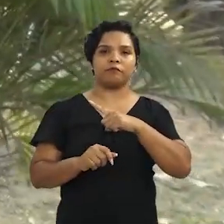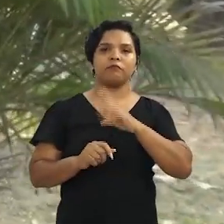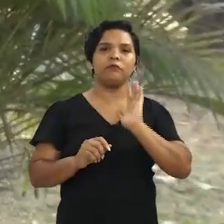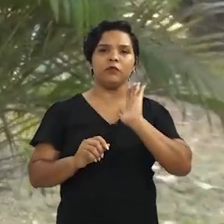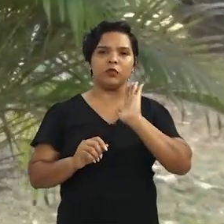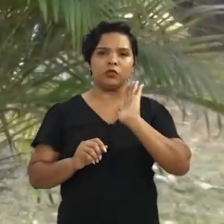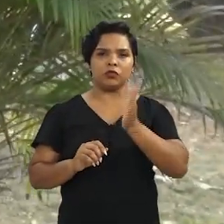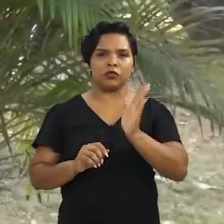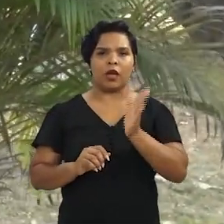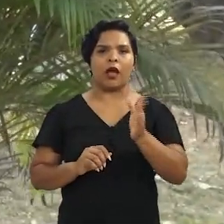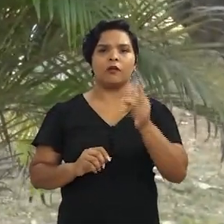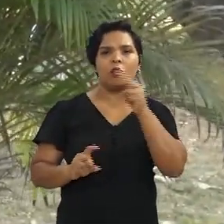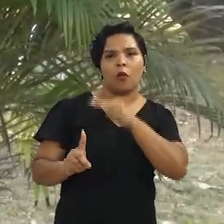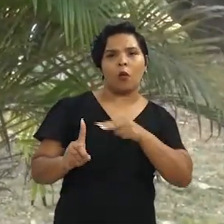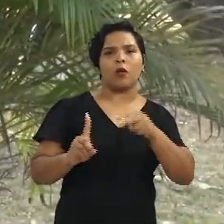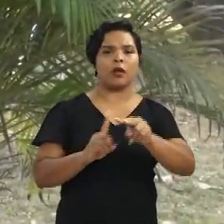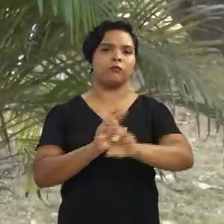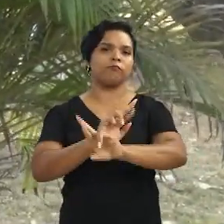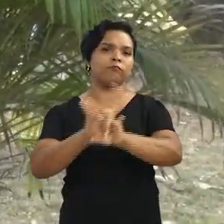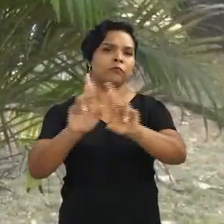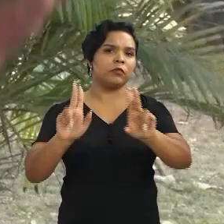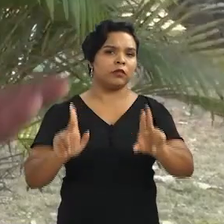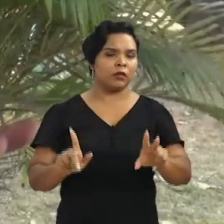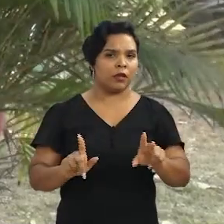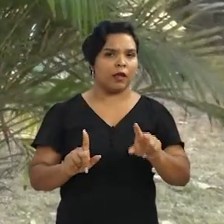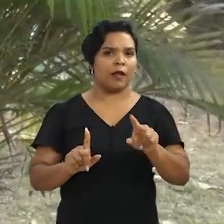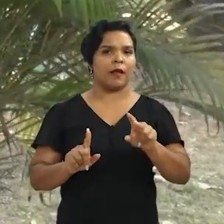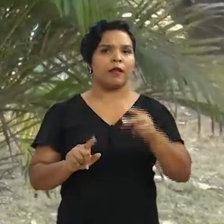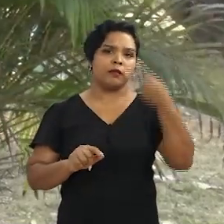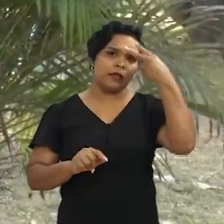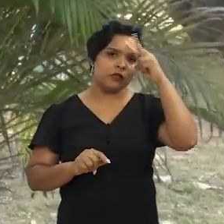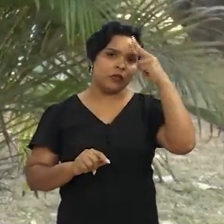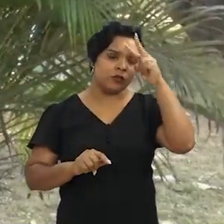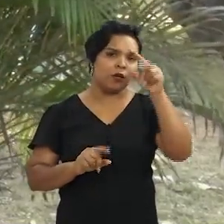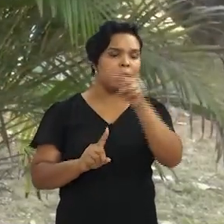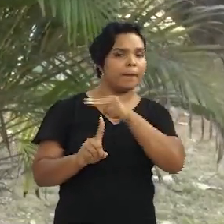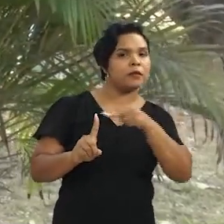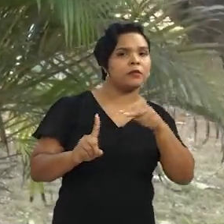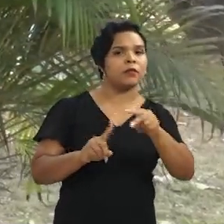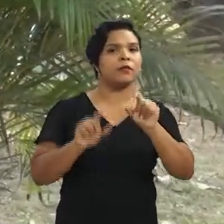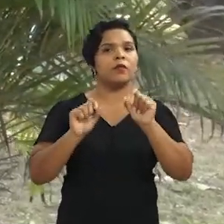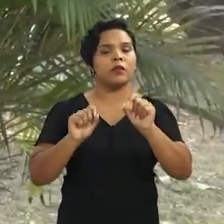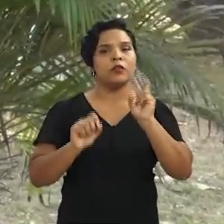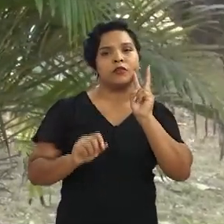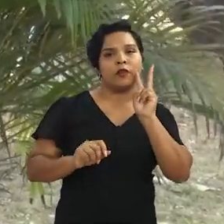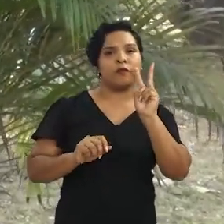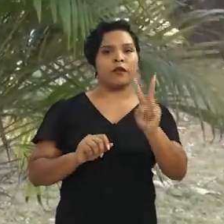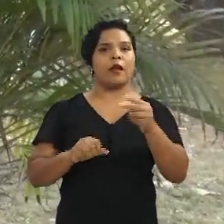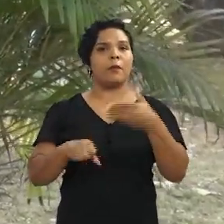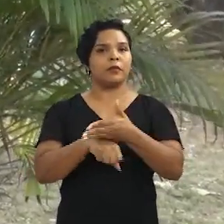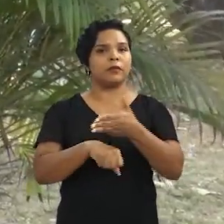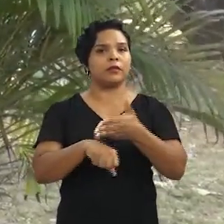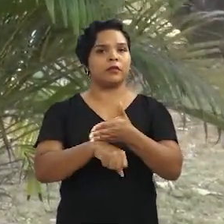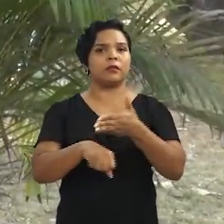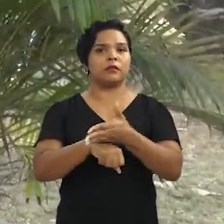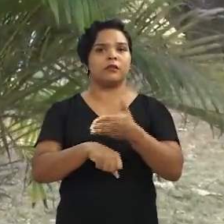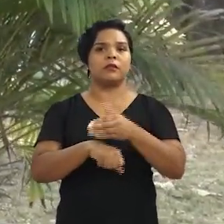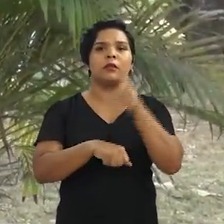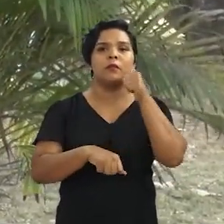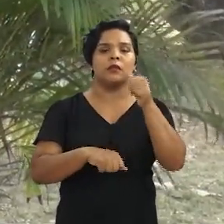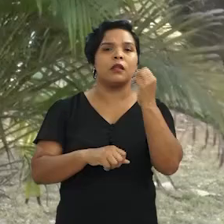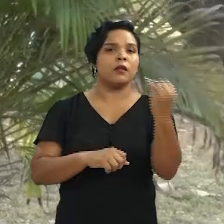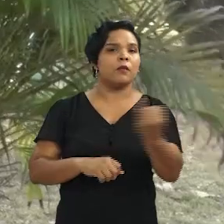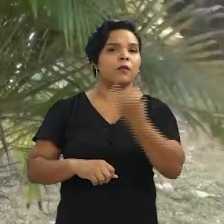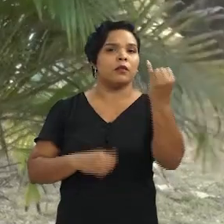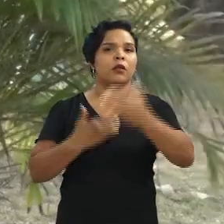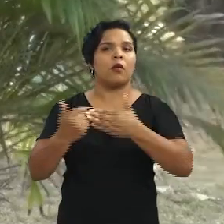têm concentrado as energias com outros olhares na perspectiva do papel da história. Sobretudo na perspectiva de ver a